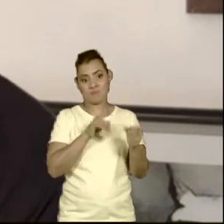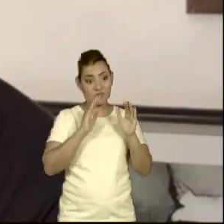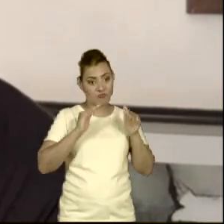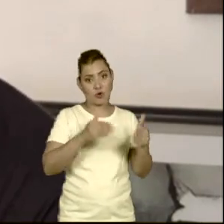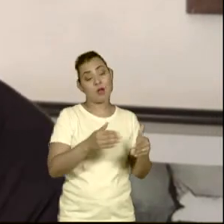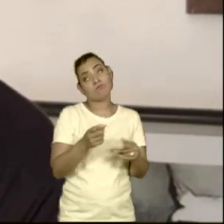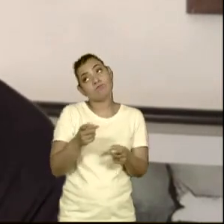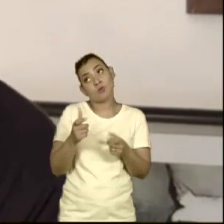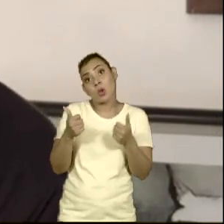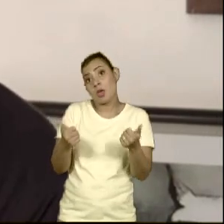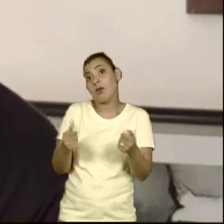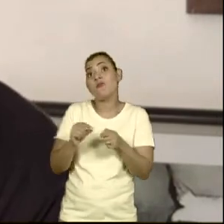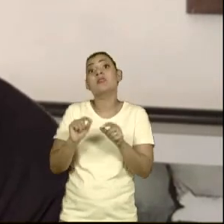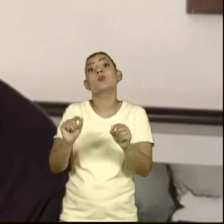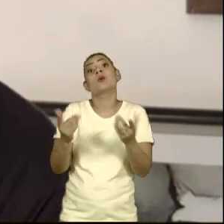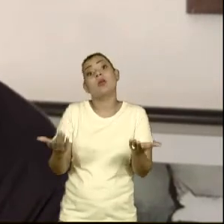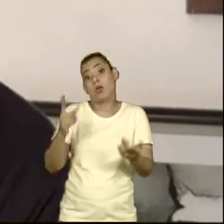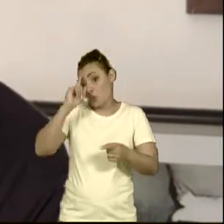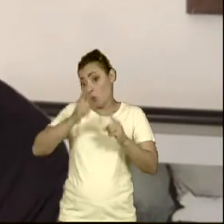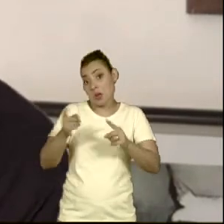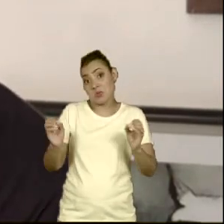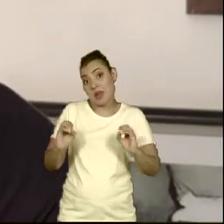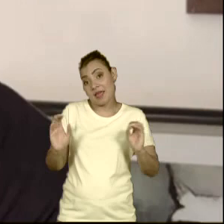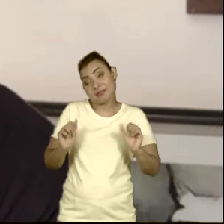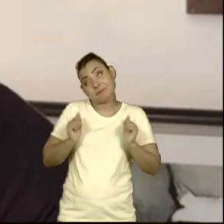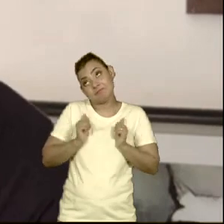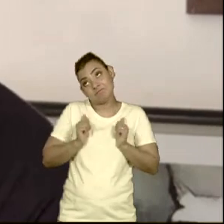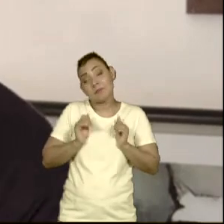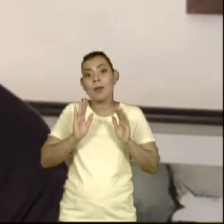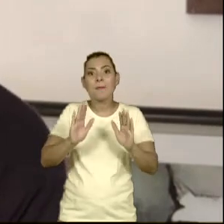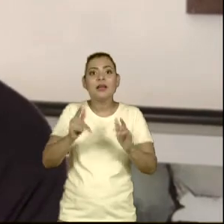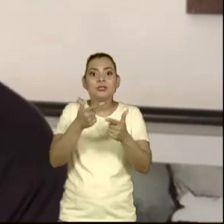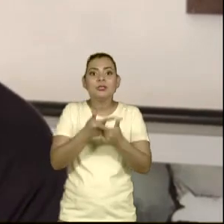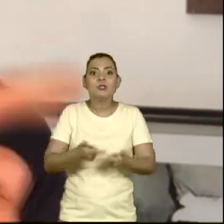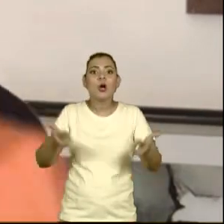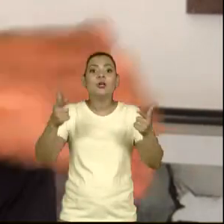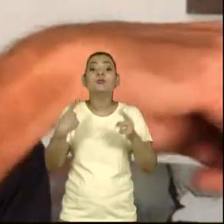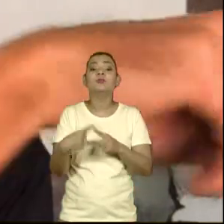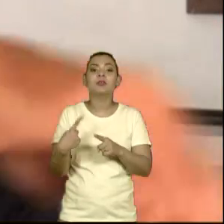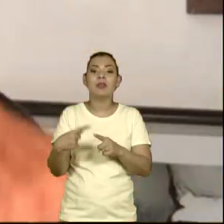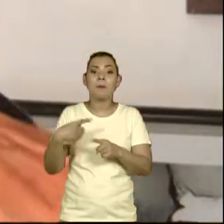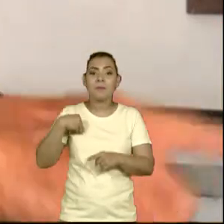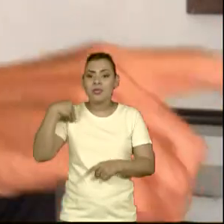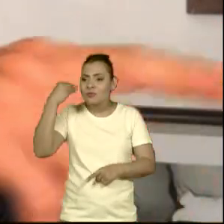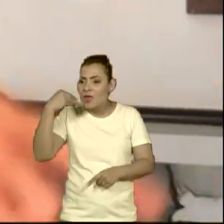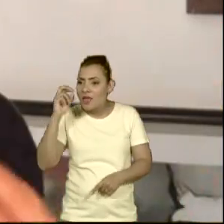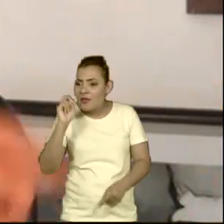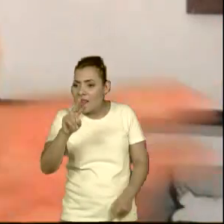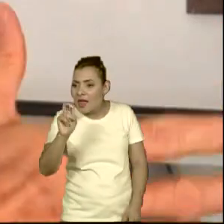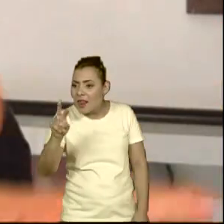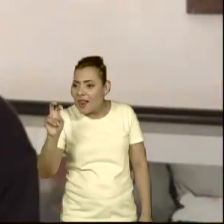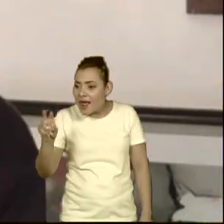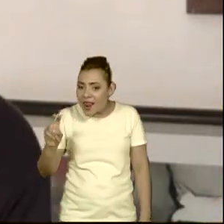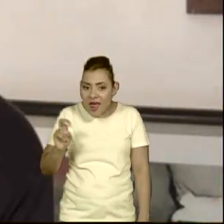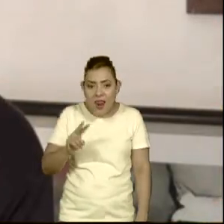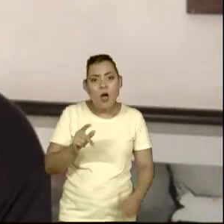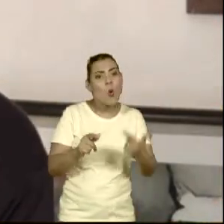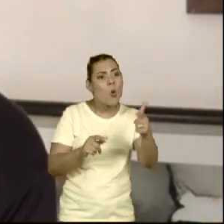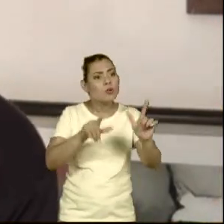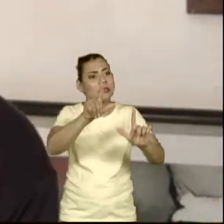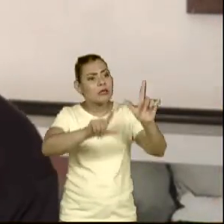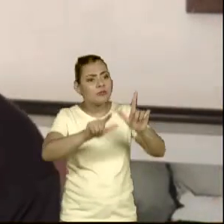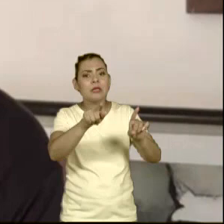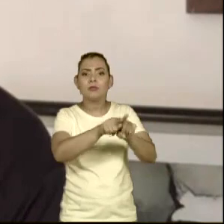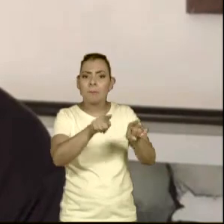Tudo bem. O a gente vai fazer? A não manda nisso. Mas eu tive a sorte, por causa das minhas experiências nos outros canais de ter